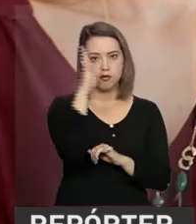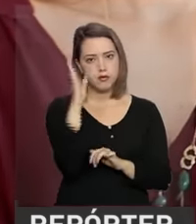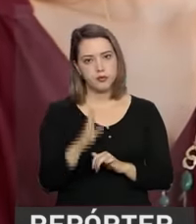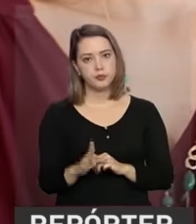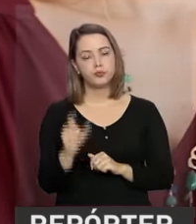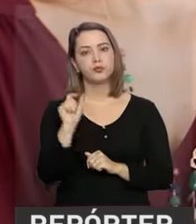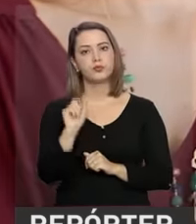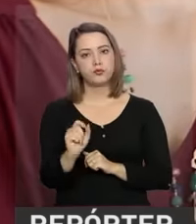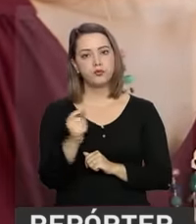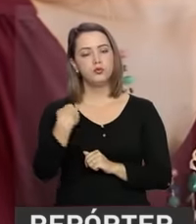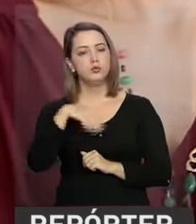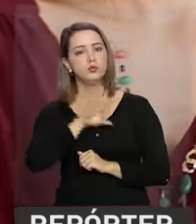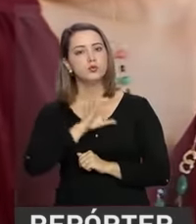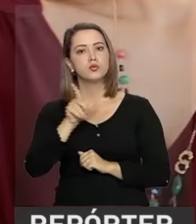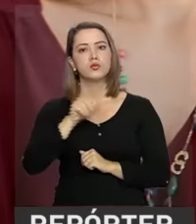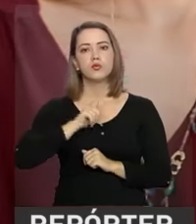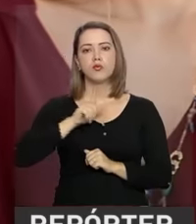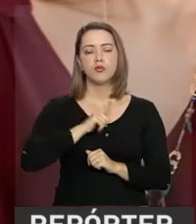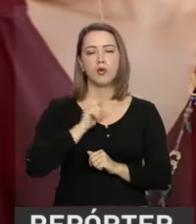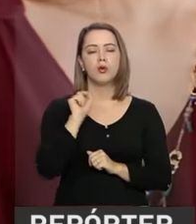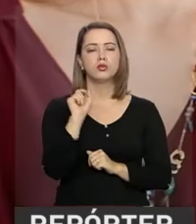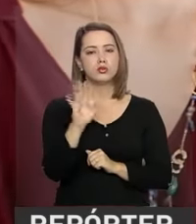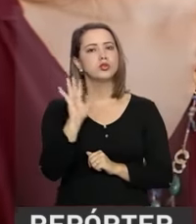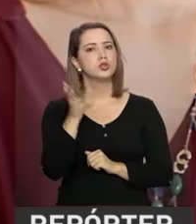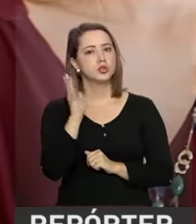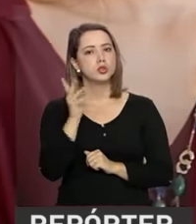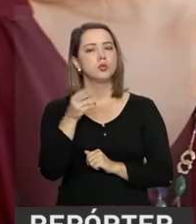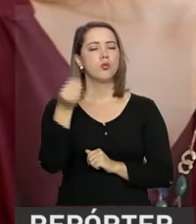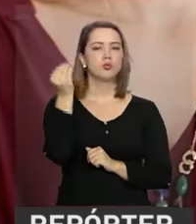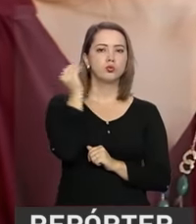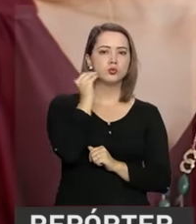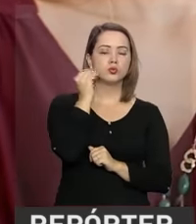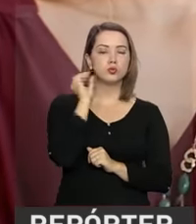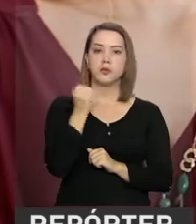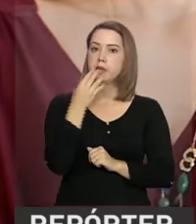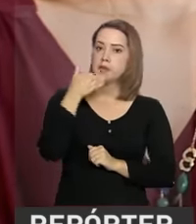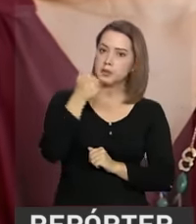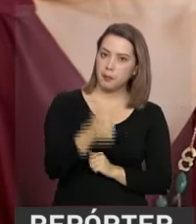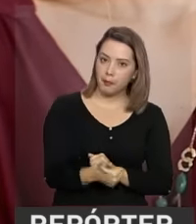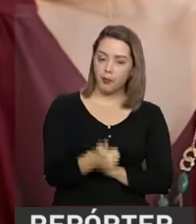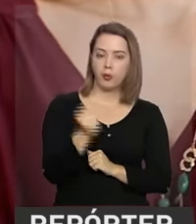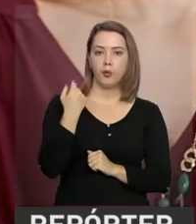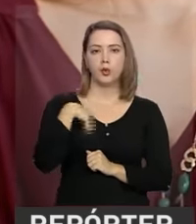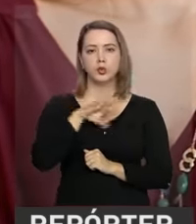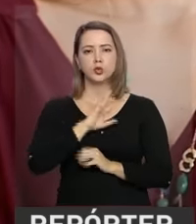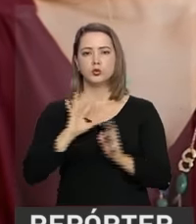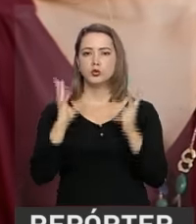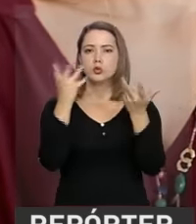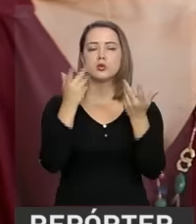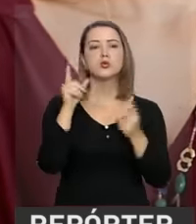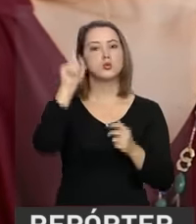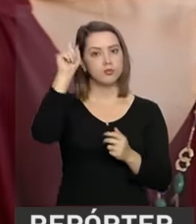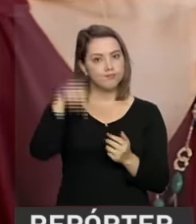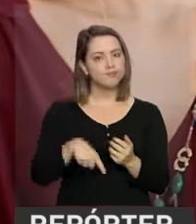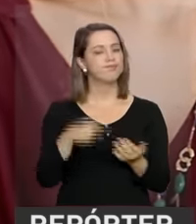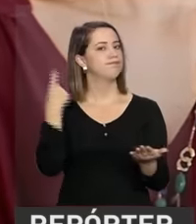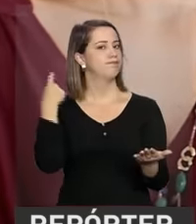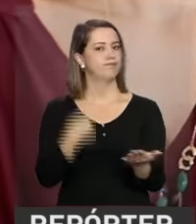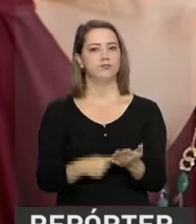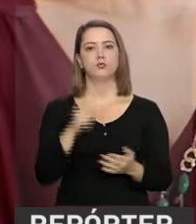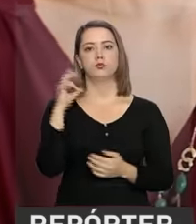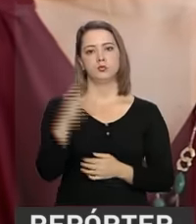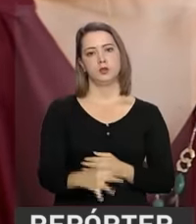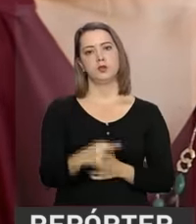temos uma experiência consagrada e o sucesso, eu não tenho a menor dúvida, ele está por vir. É